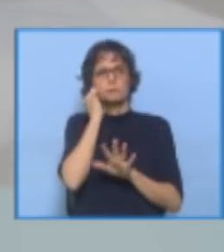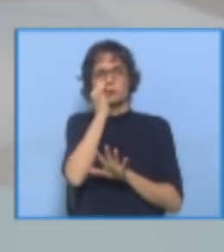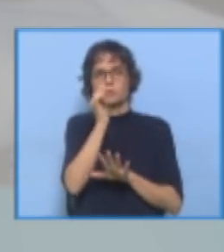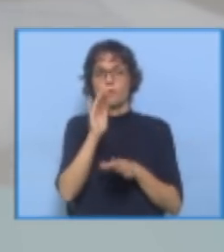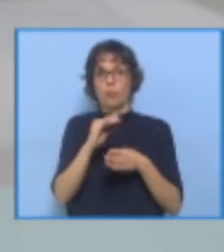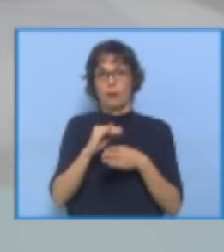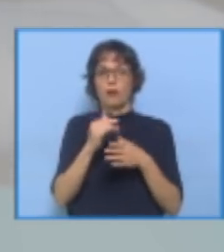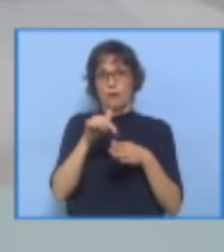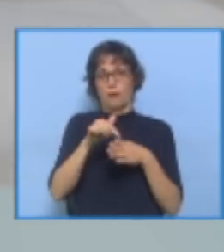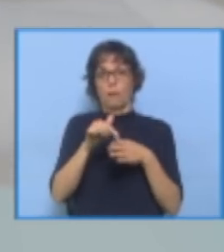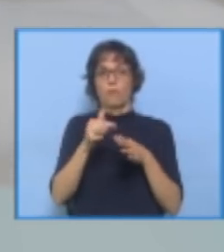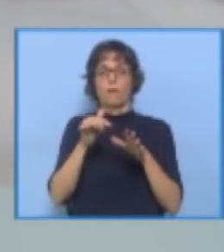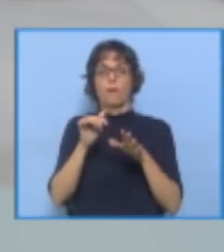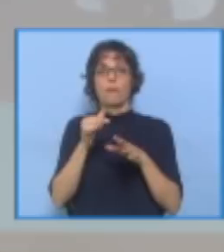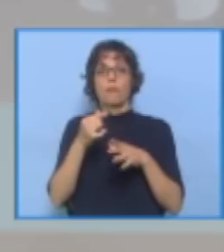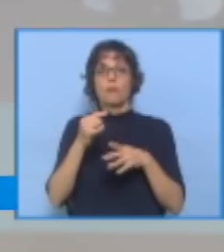agora são publicadas em português.